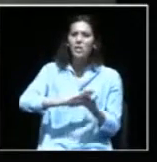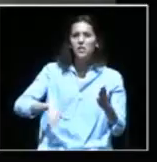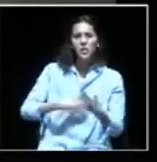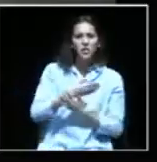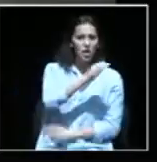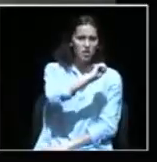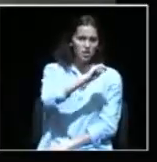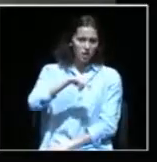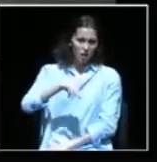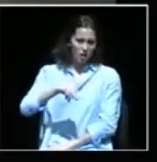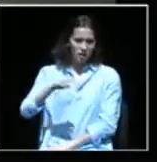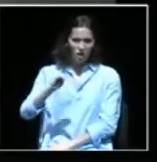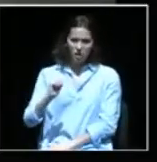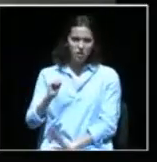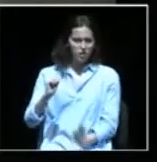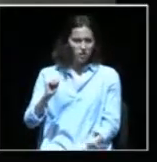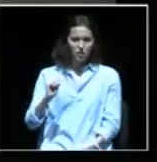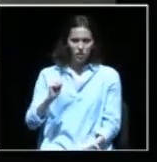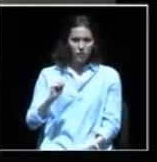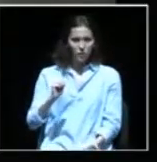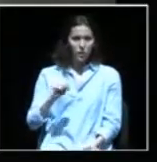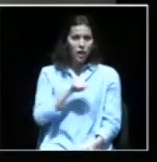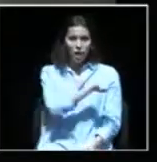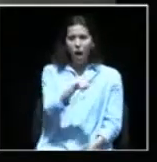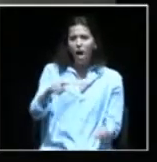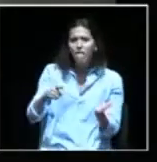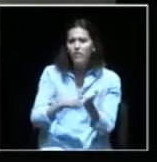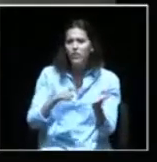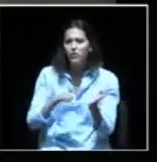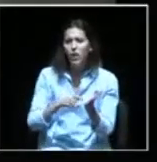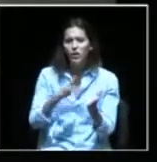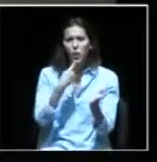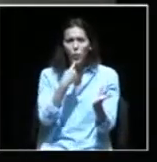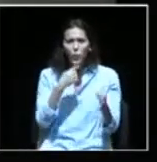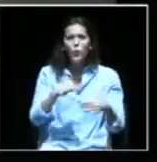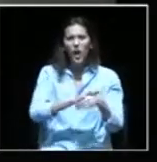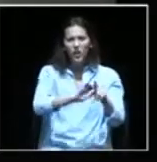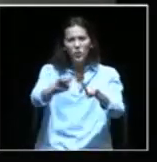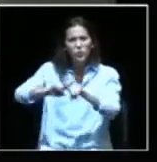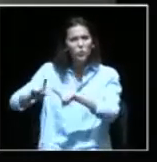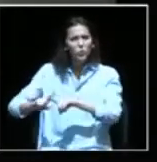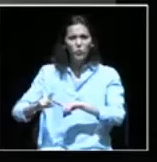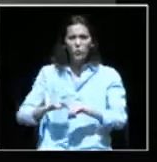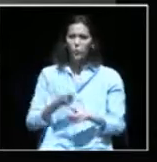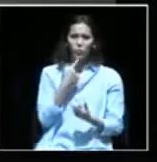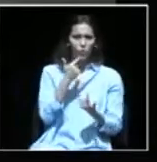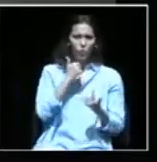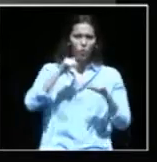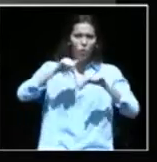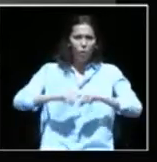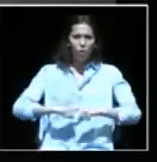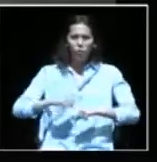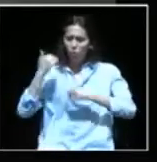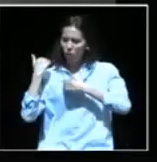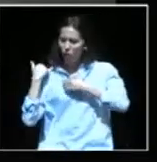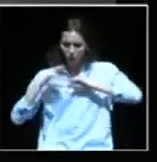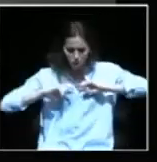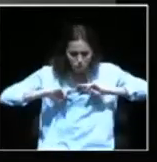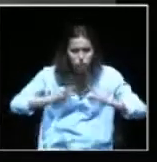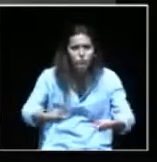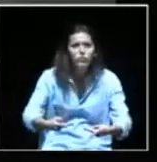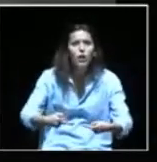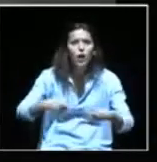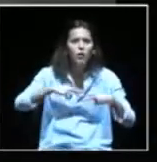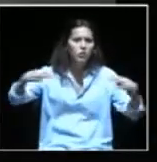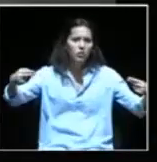de Saúde. Numa altura em que há tantas carências nestas áreas, é completamente insensato querer transferi-las para as autarquias.